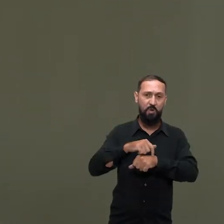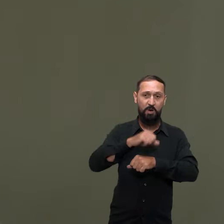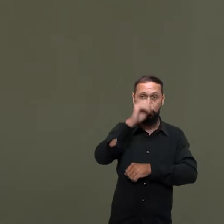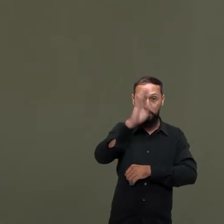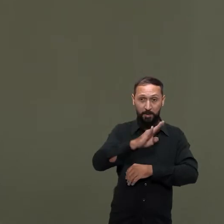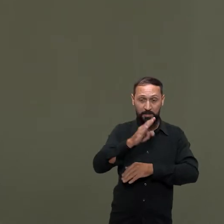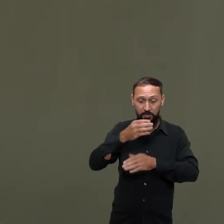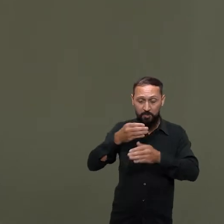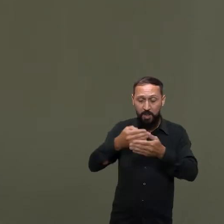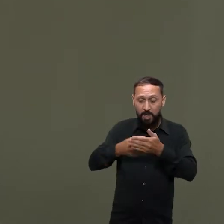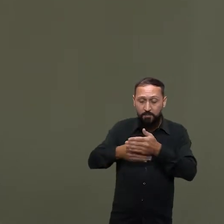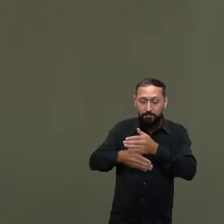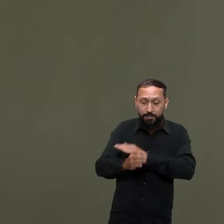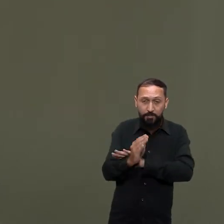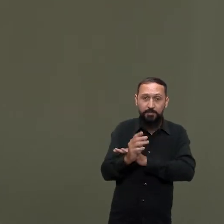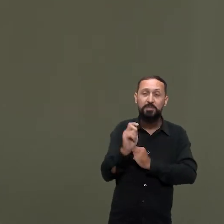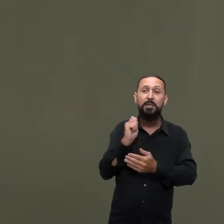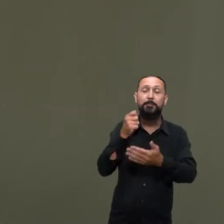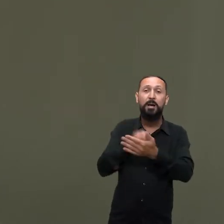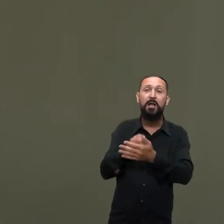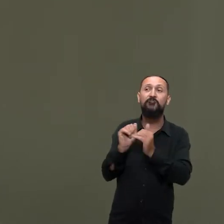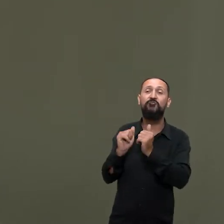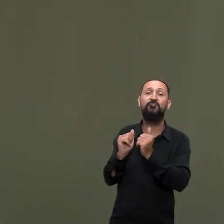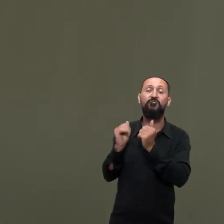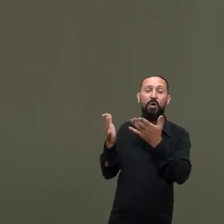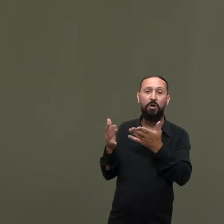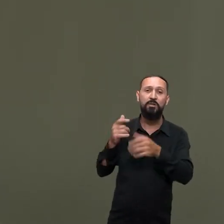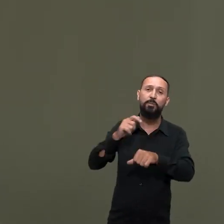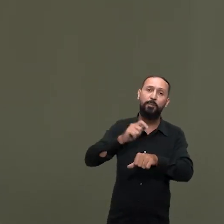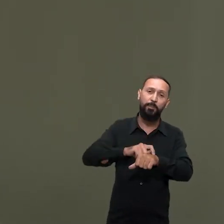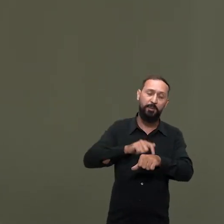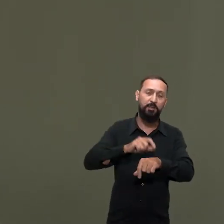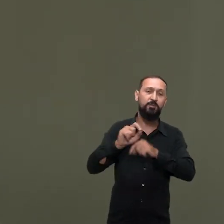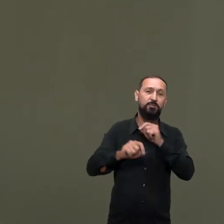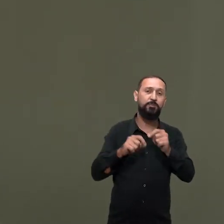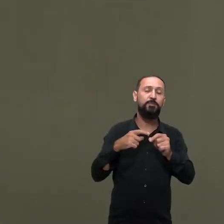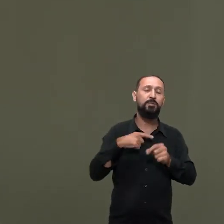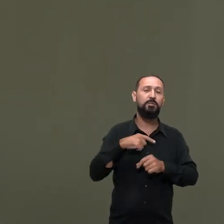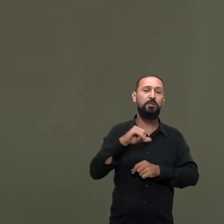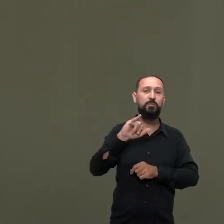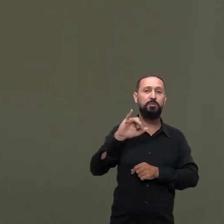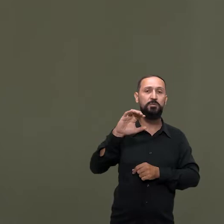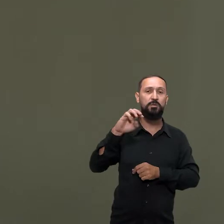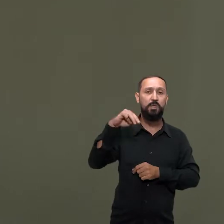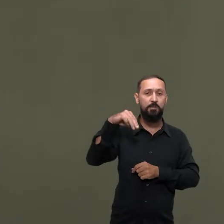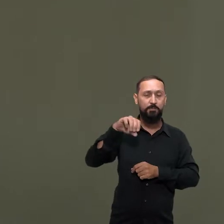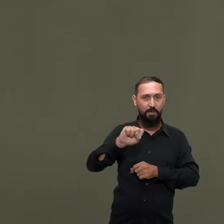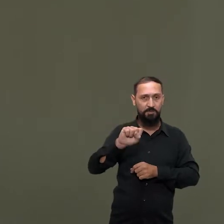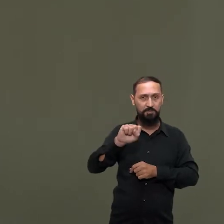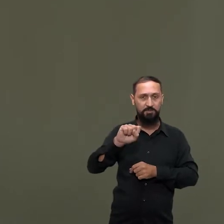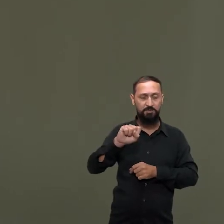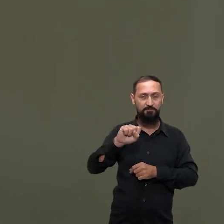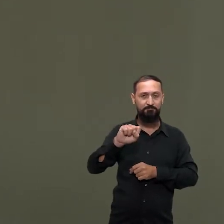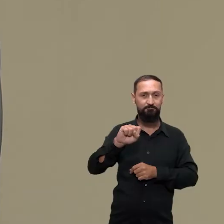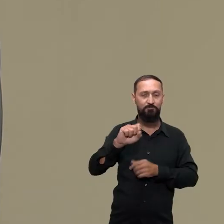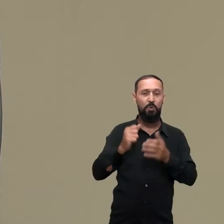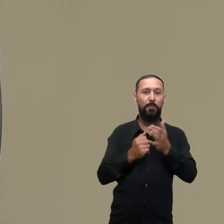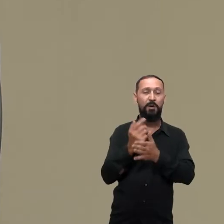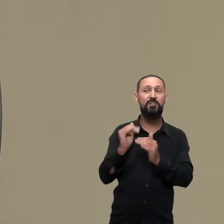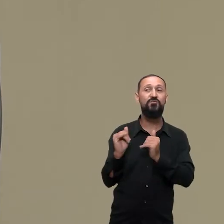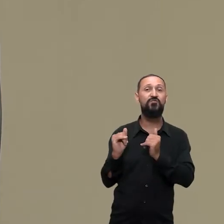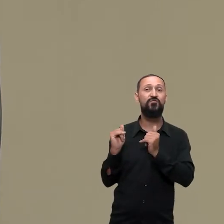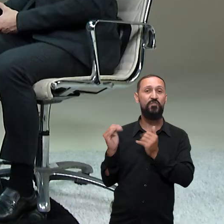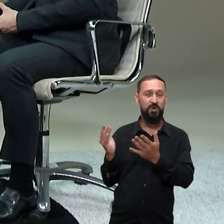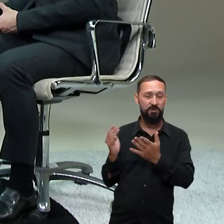ele entra no território nacional, nós temos a importação. Essa operação de importação gera o ICMS importação.